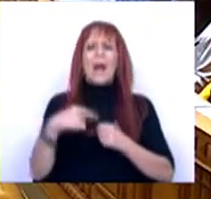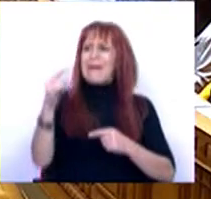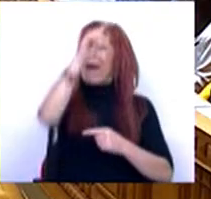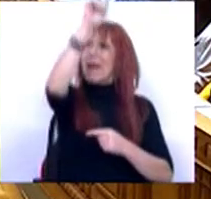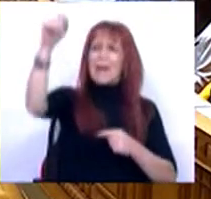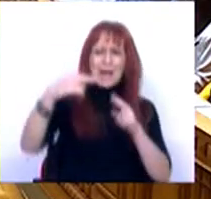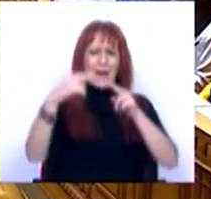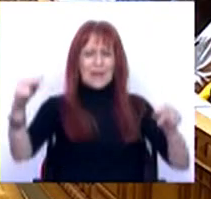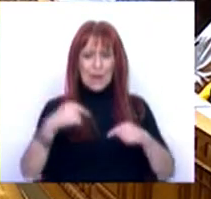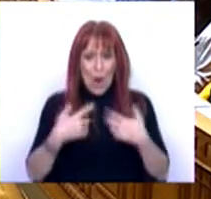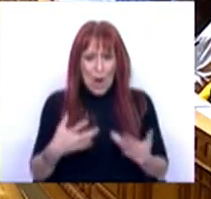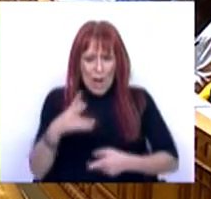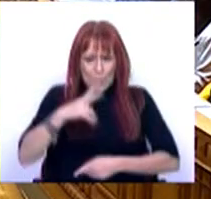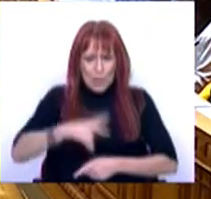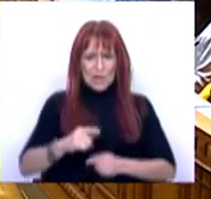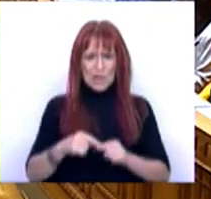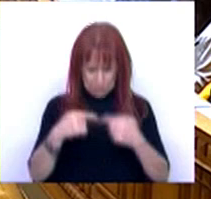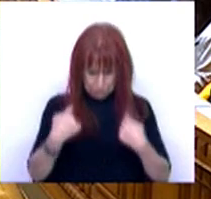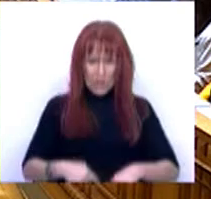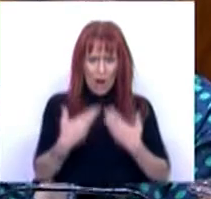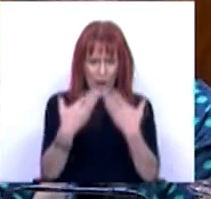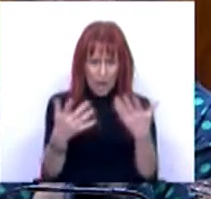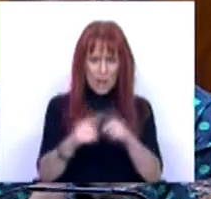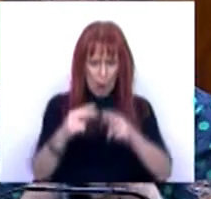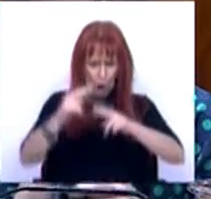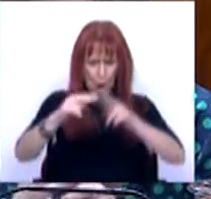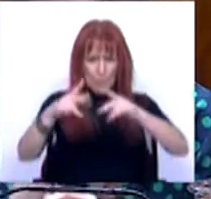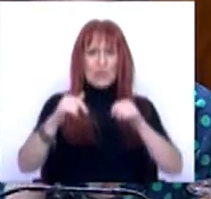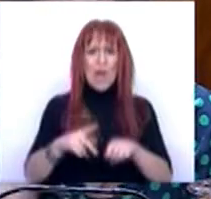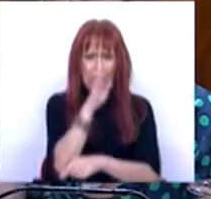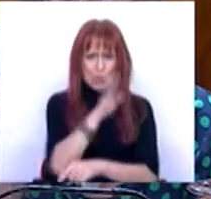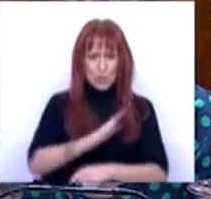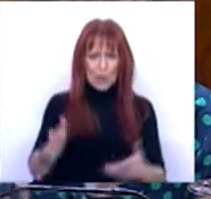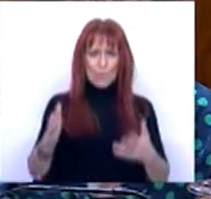nenhuma linha neste momento em Portugal que não esteja em obras e em execução.